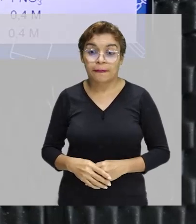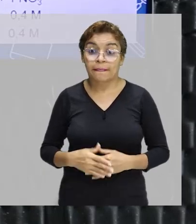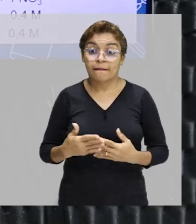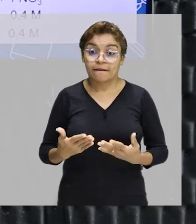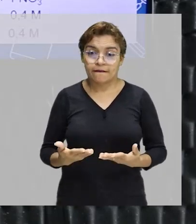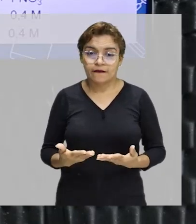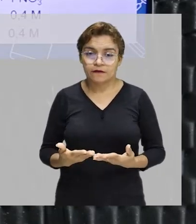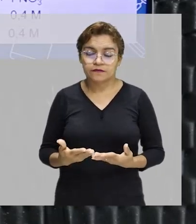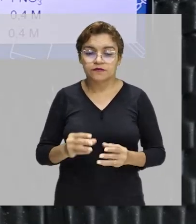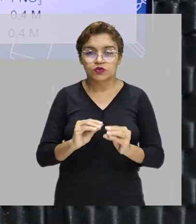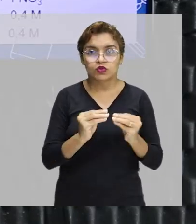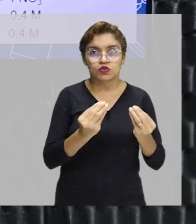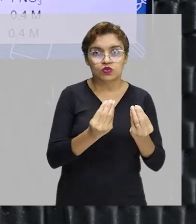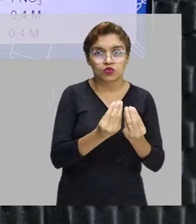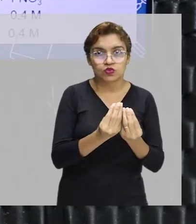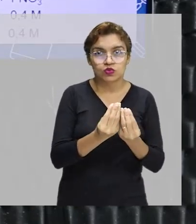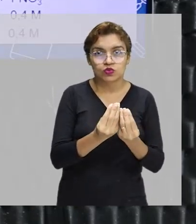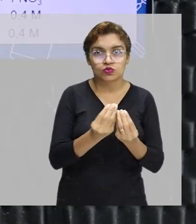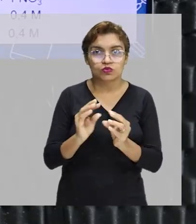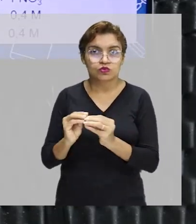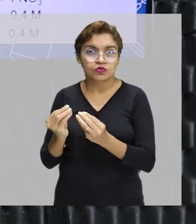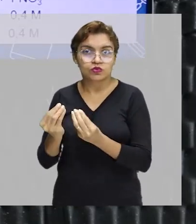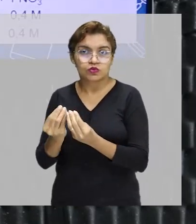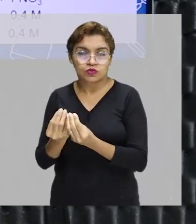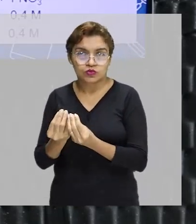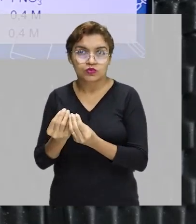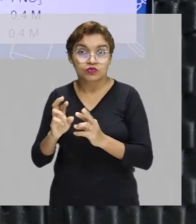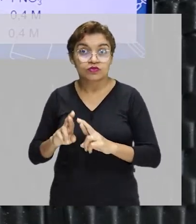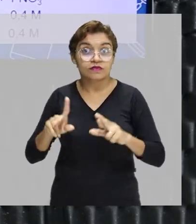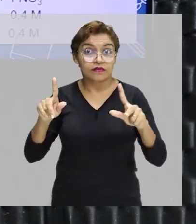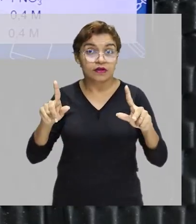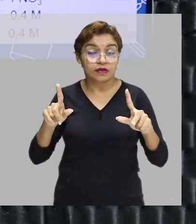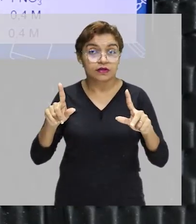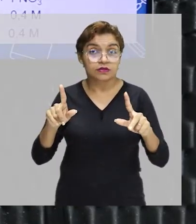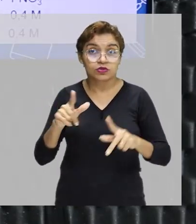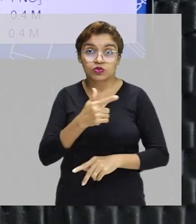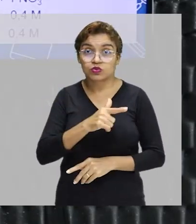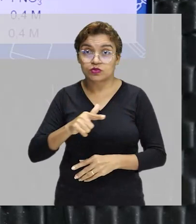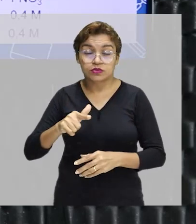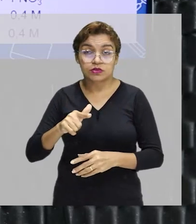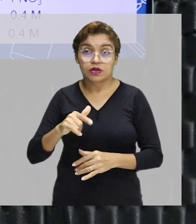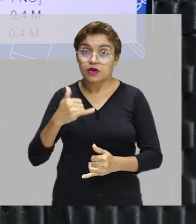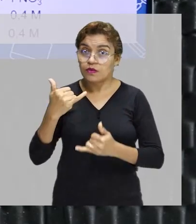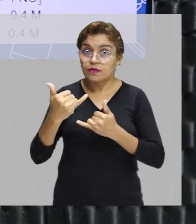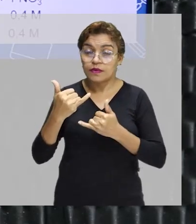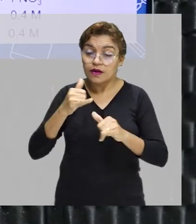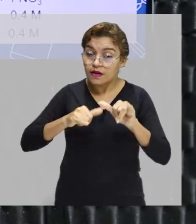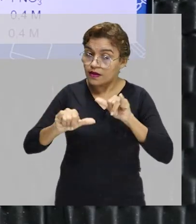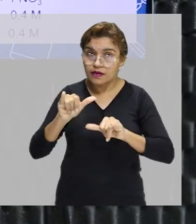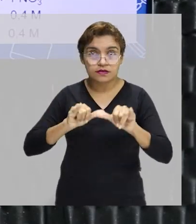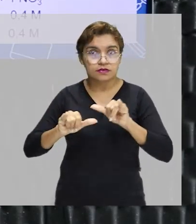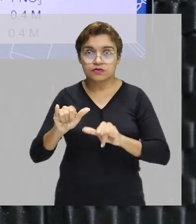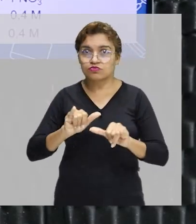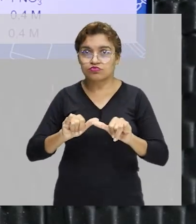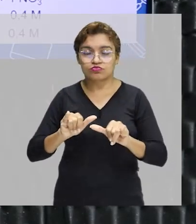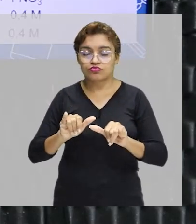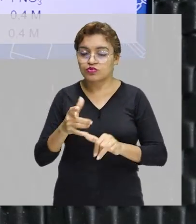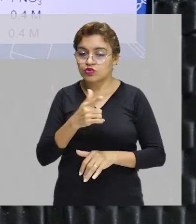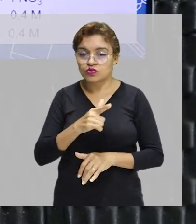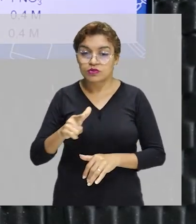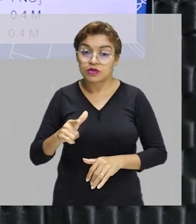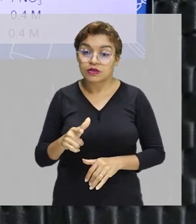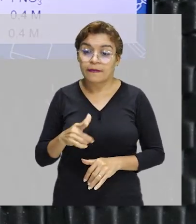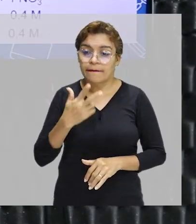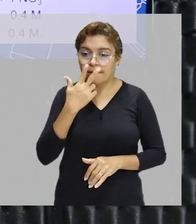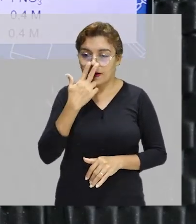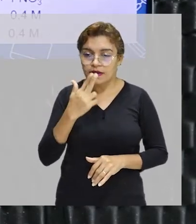são solutos onde não há, solutos diferentes, onde não há uma reação química, então é como se